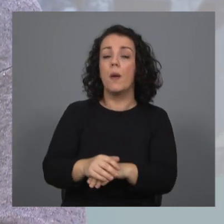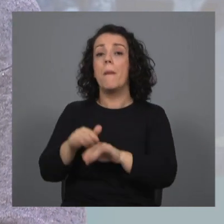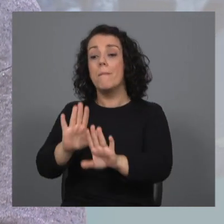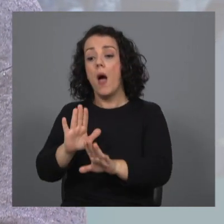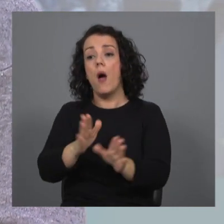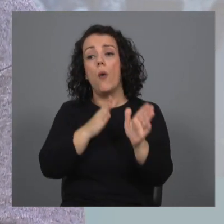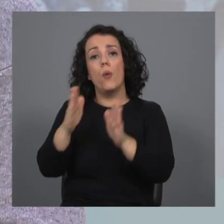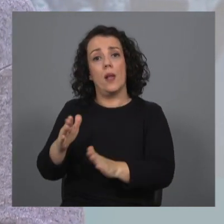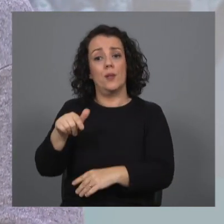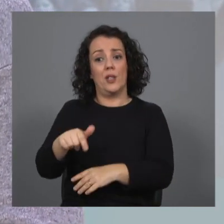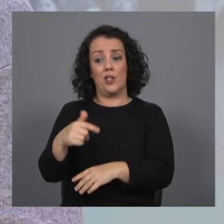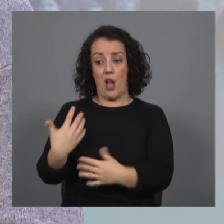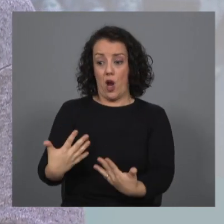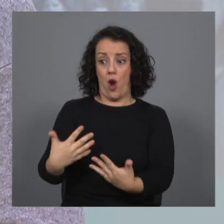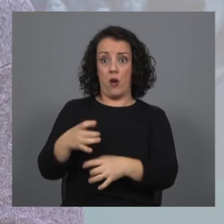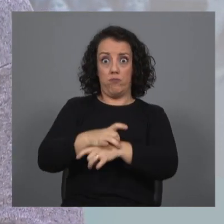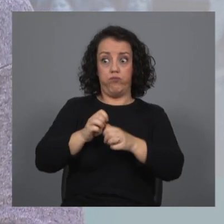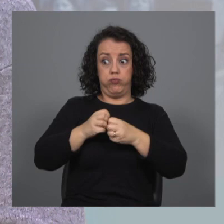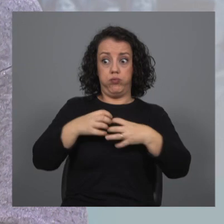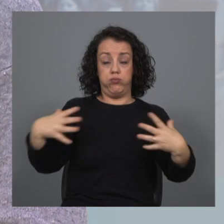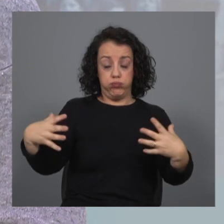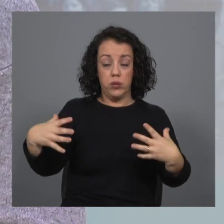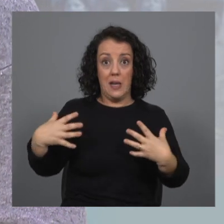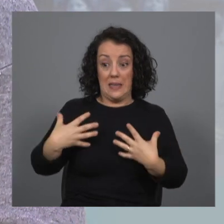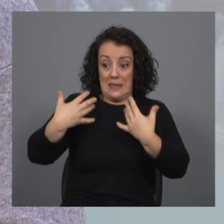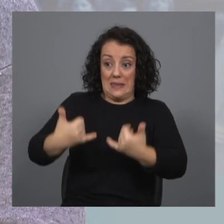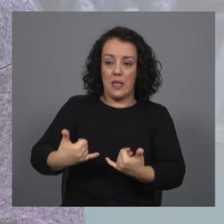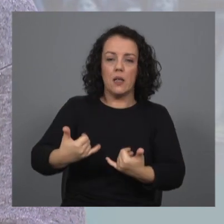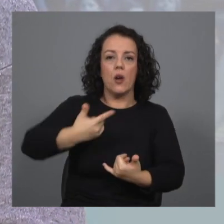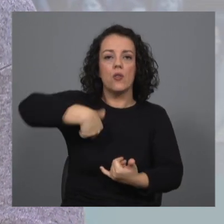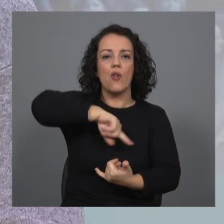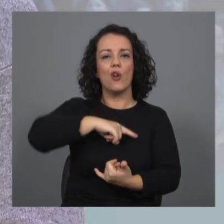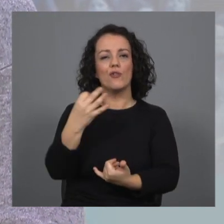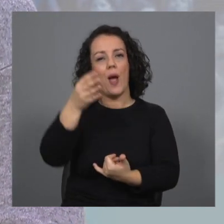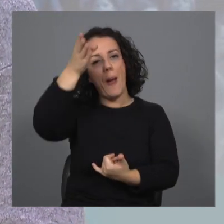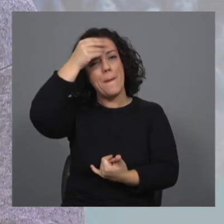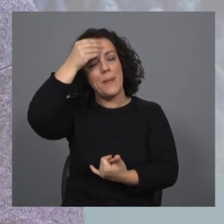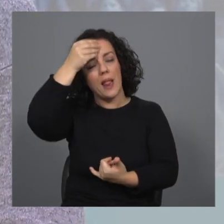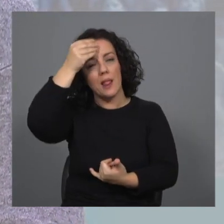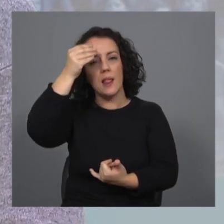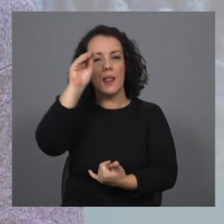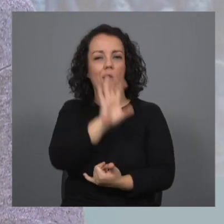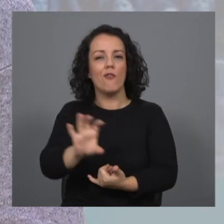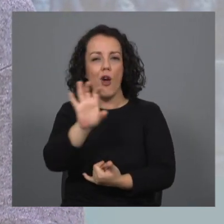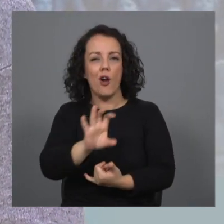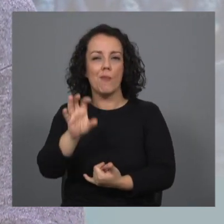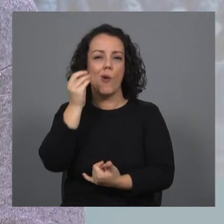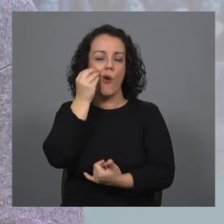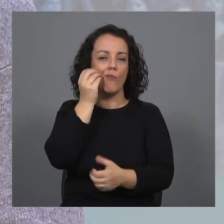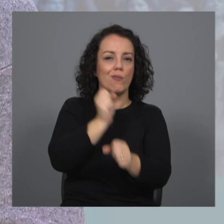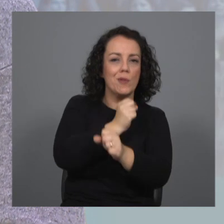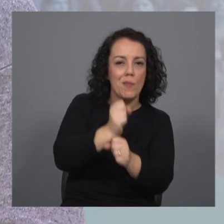que nesta segunda vaga nós também depois da segunda vaga, nós também reaprendemos a forma de estar e de atuar e,